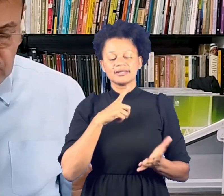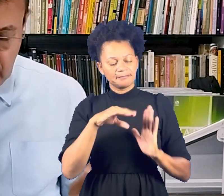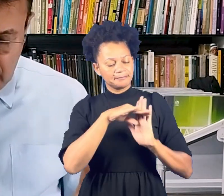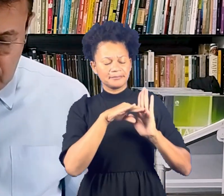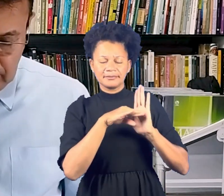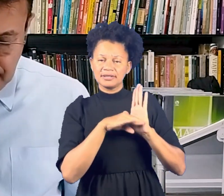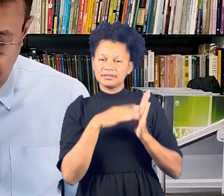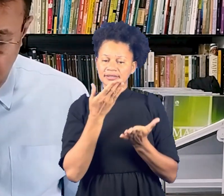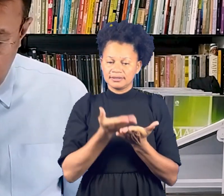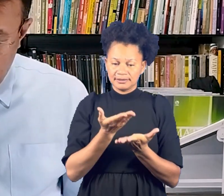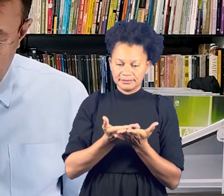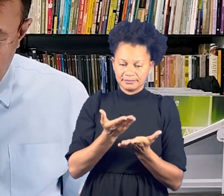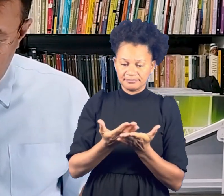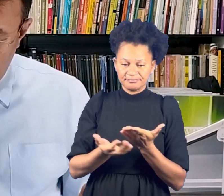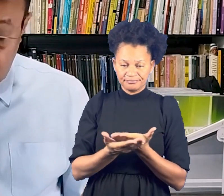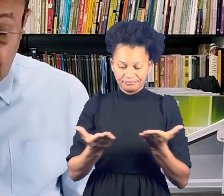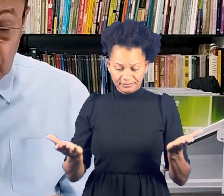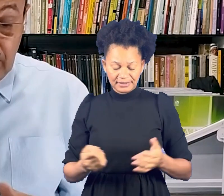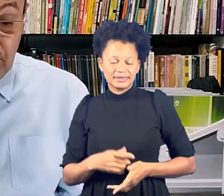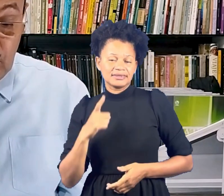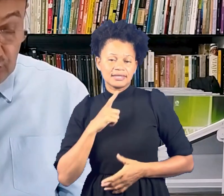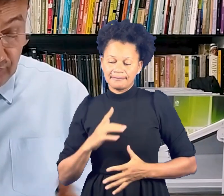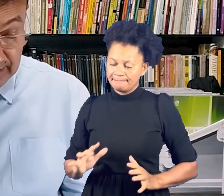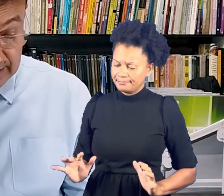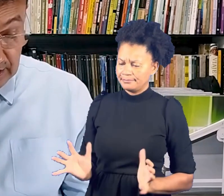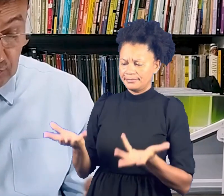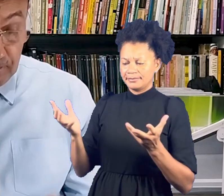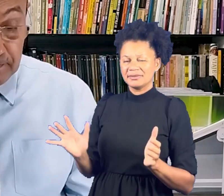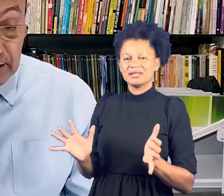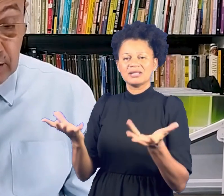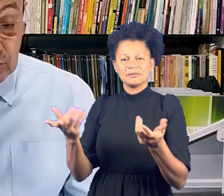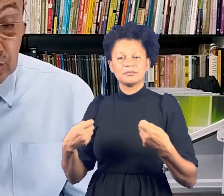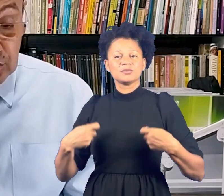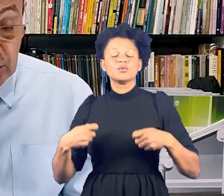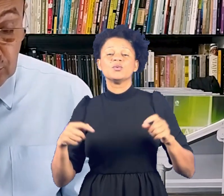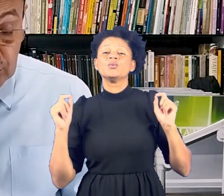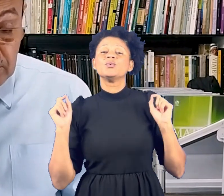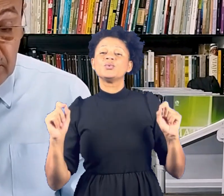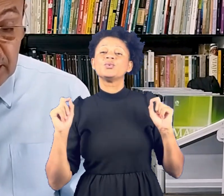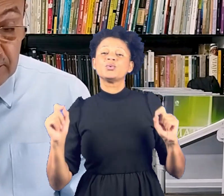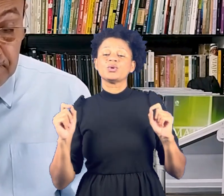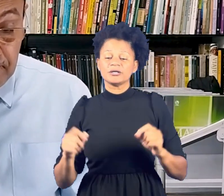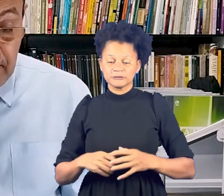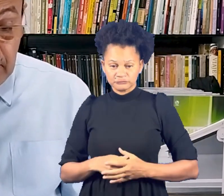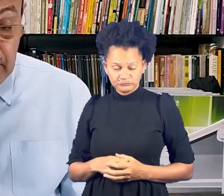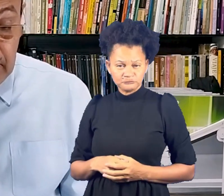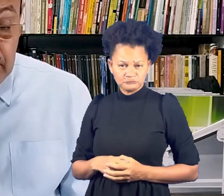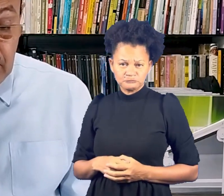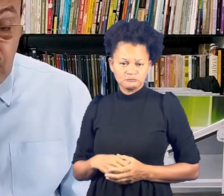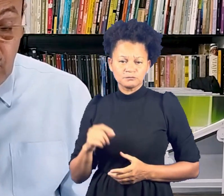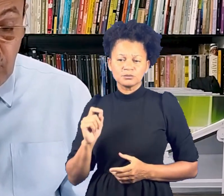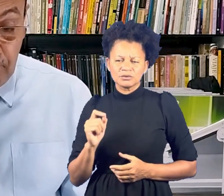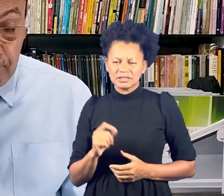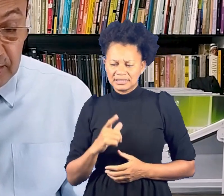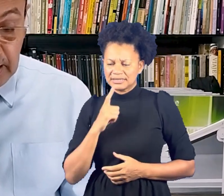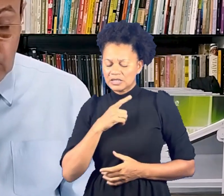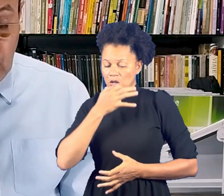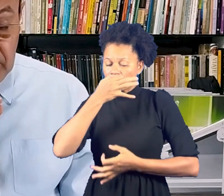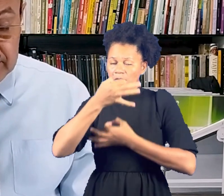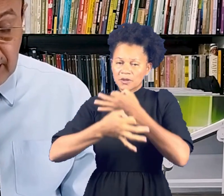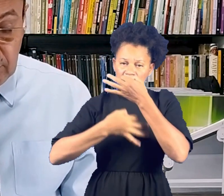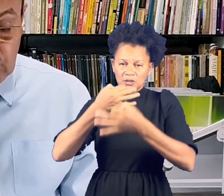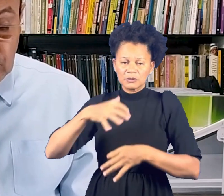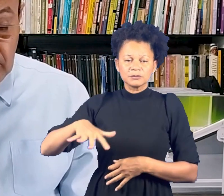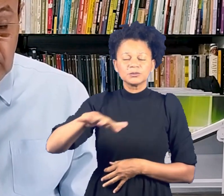nosso plano de aula, ali onde nós temos a motivação, nós temos também um